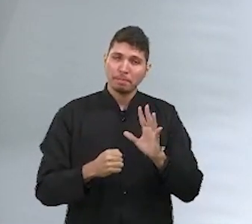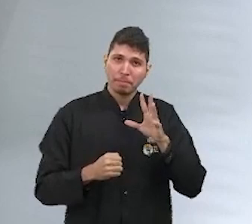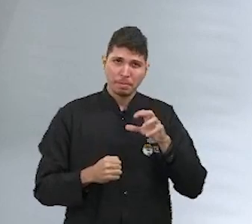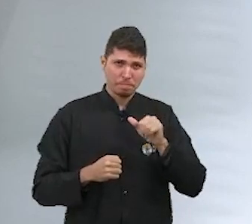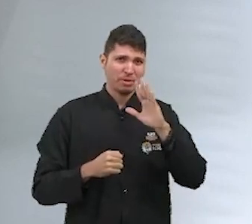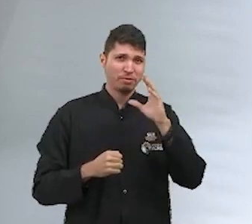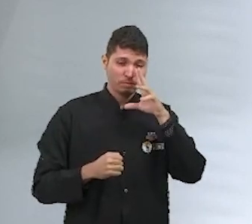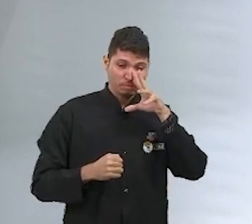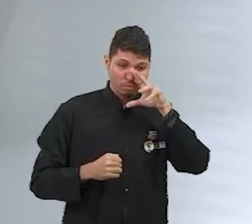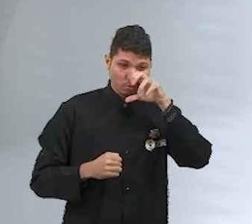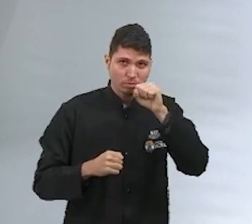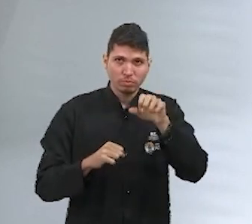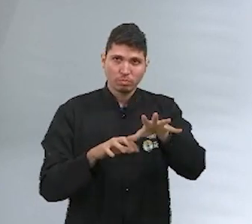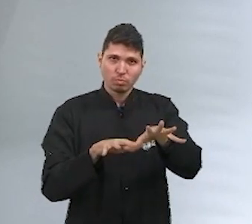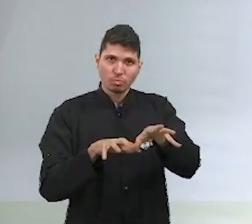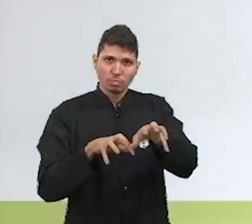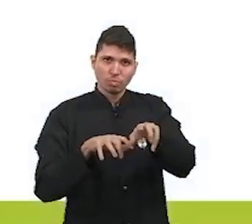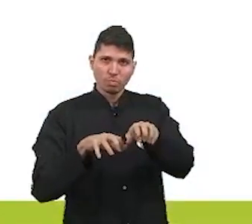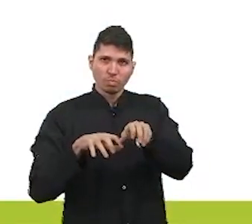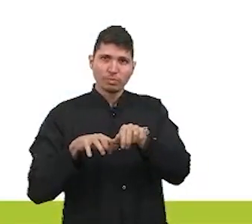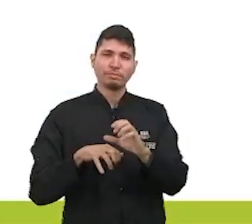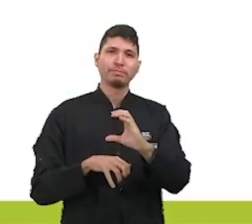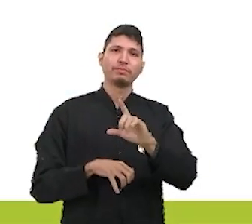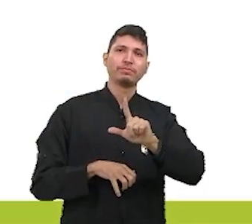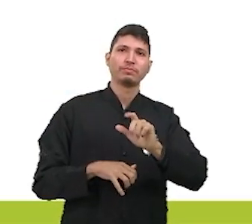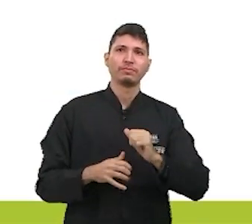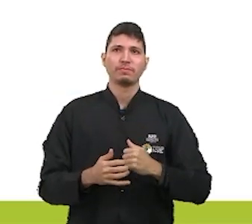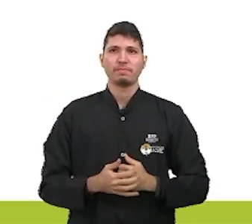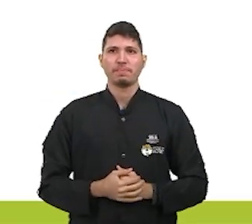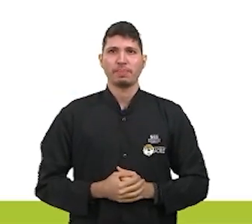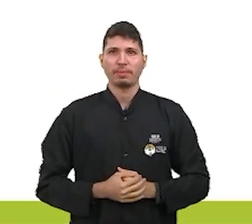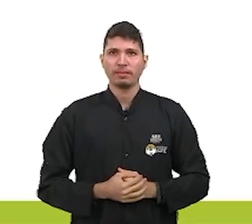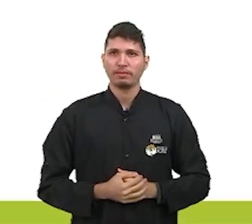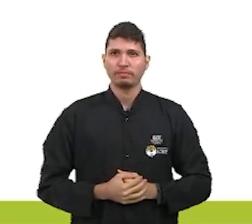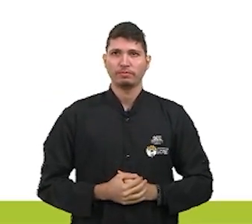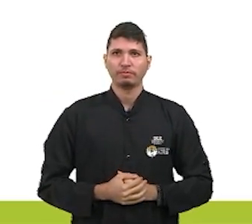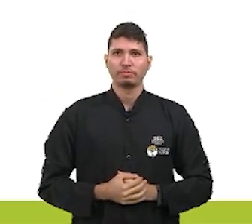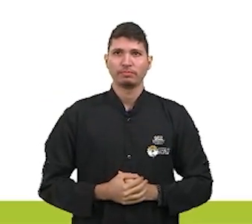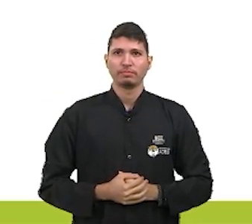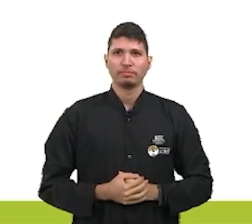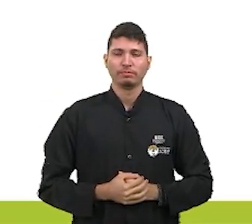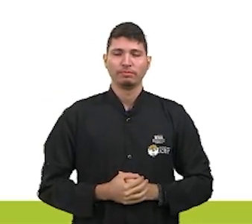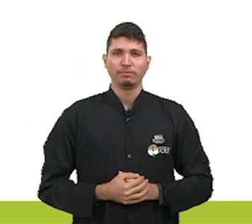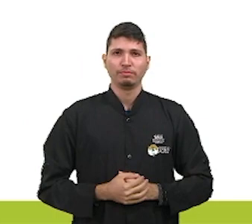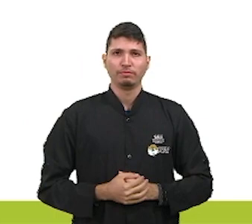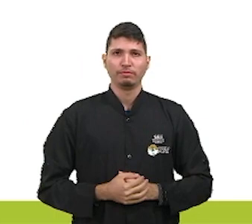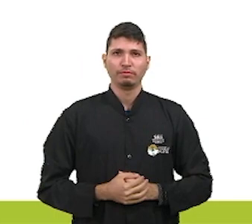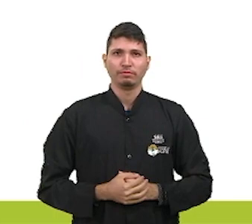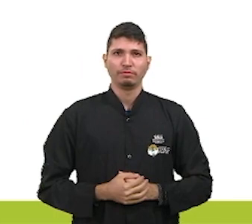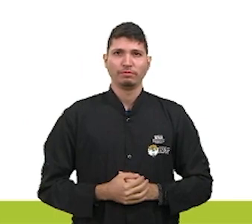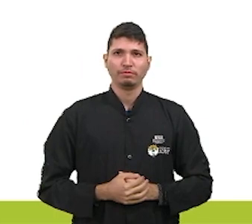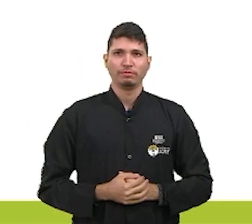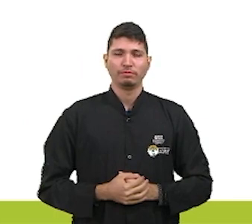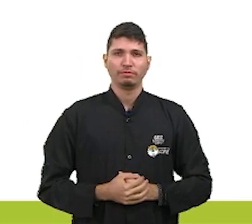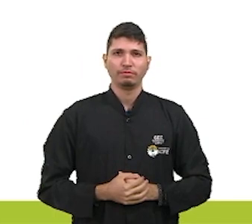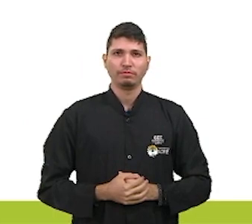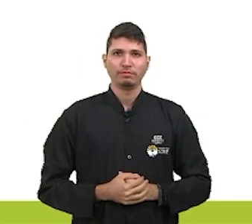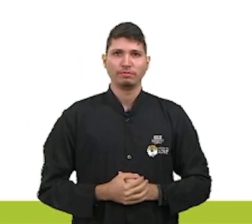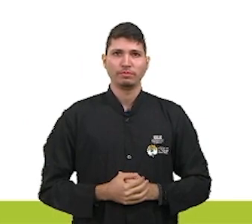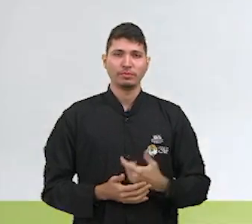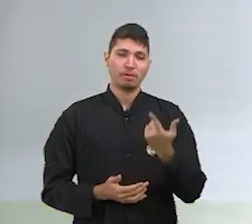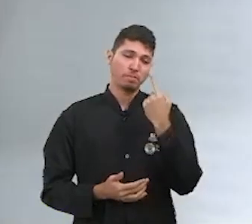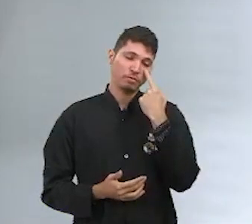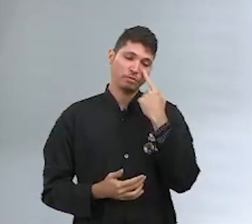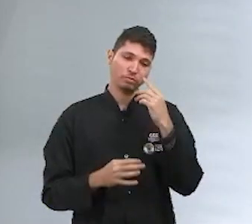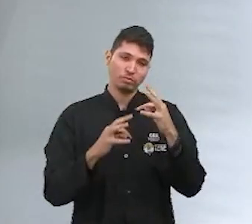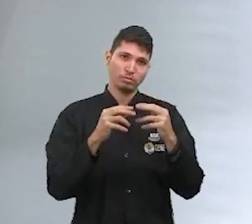essa ligação ela vai ser considerada polar. Então, analisamos aí as